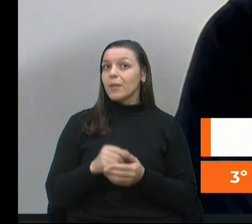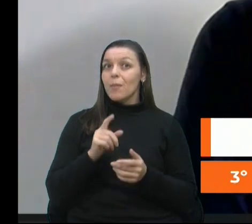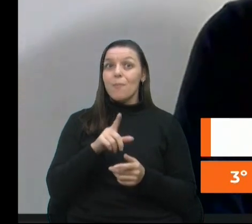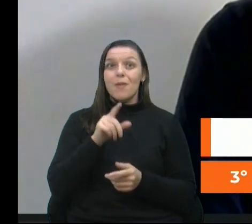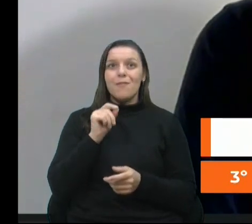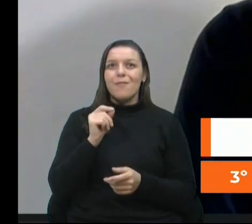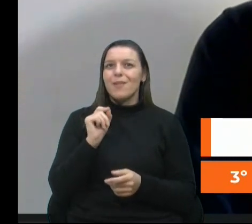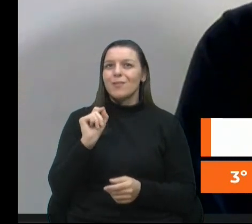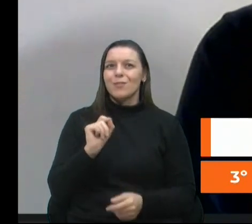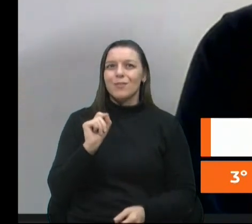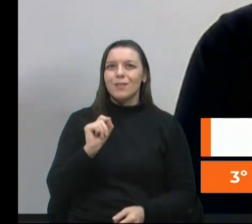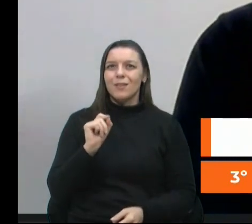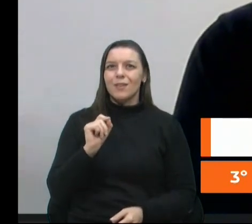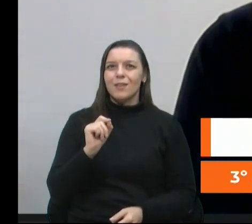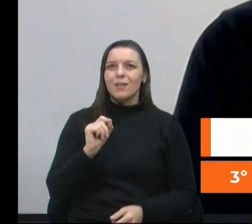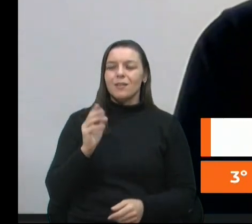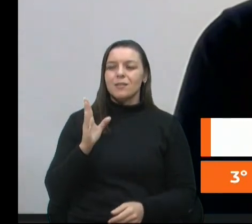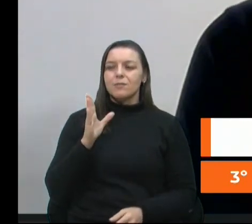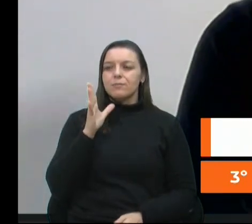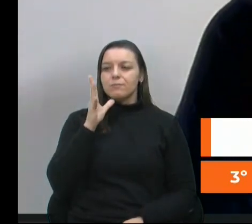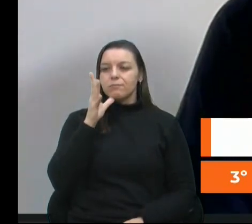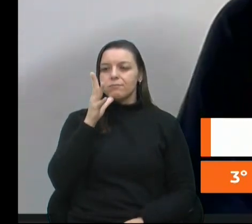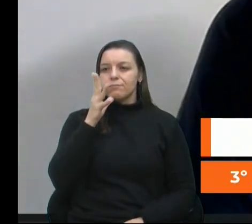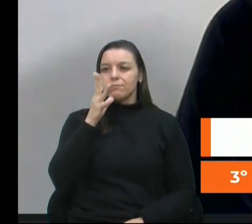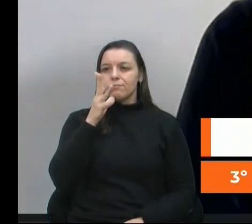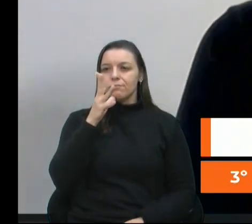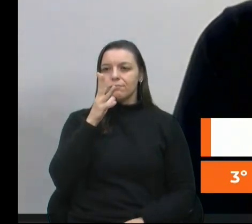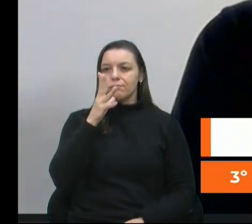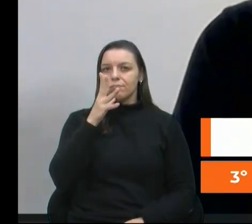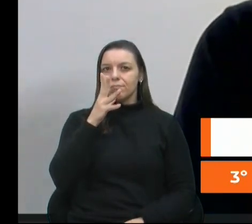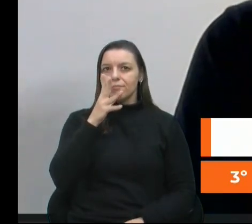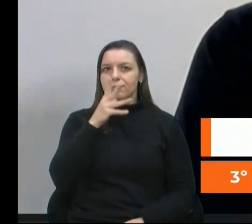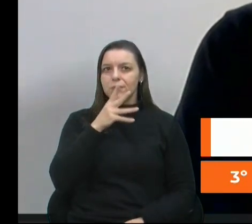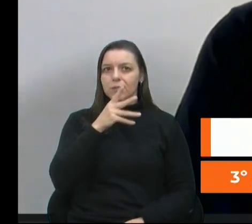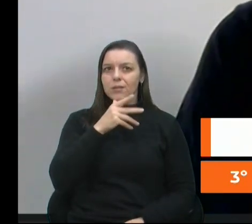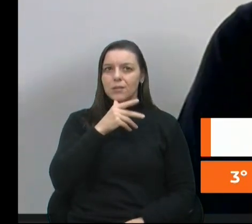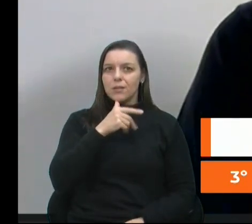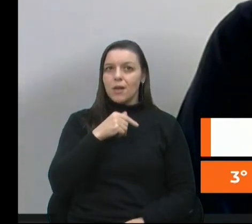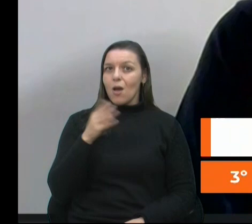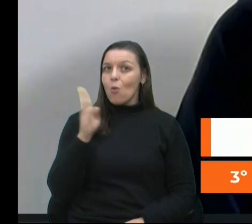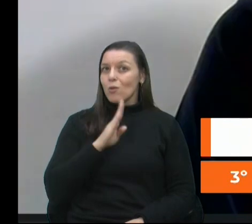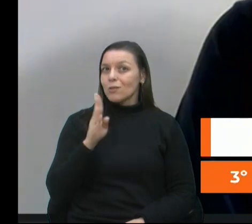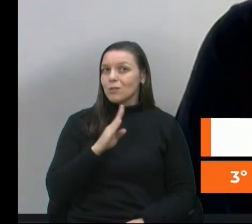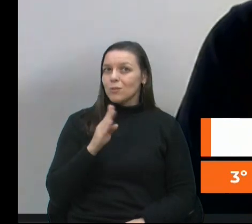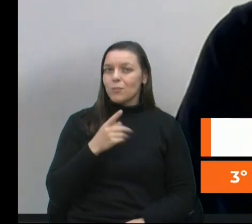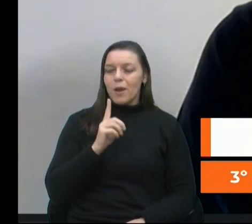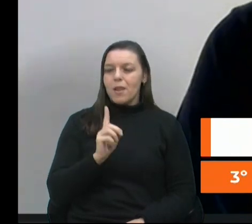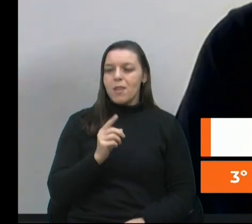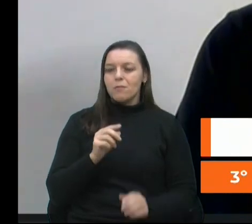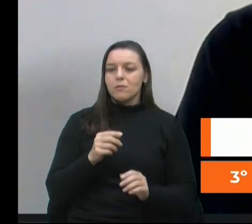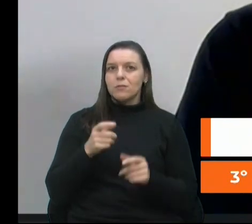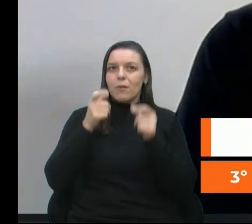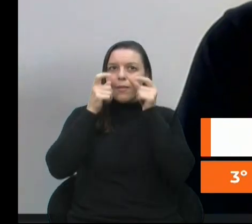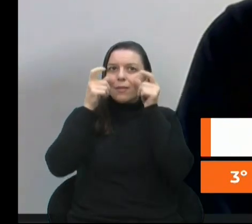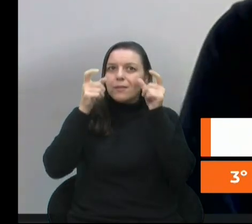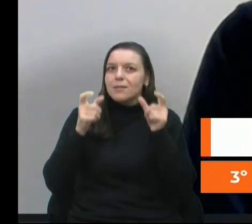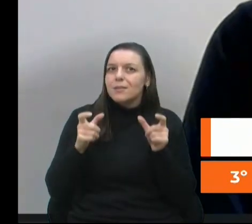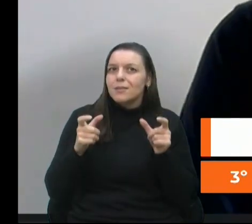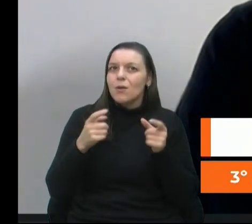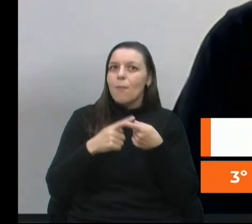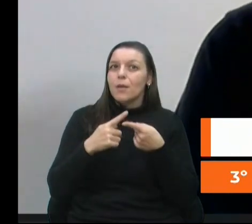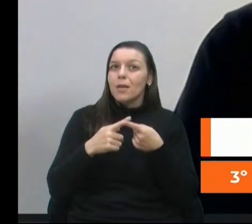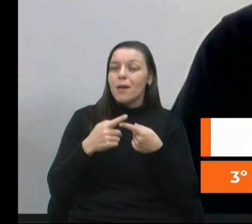muitas vezes se desacelerar, diminuir o seu ritmo para não chamar atenção,